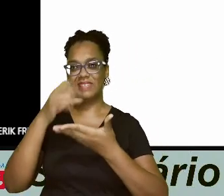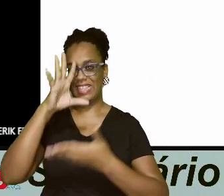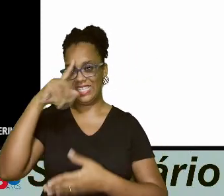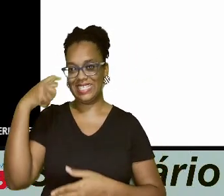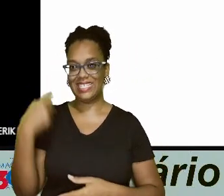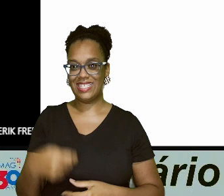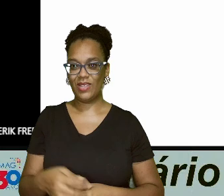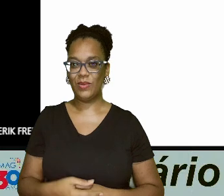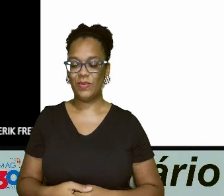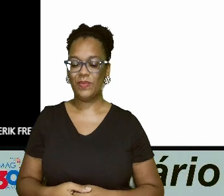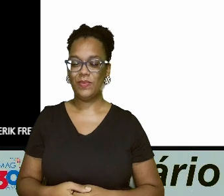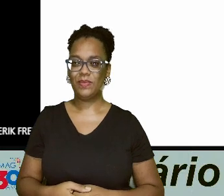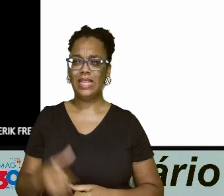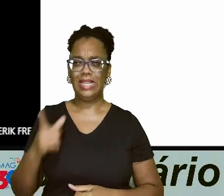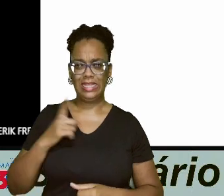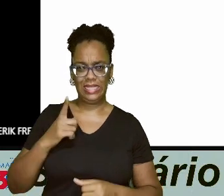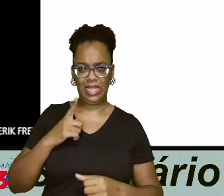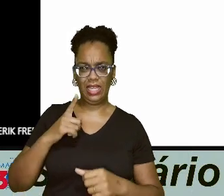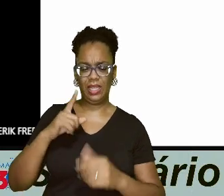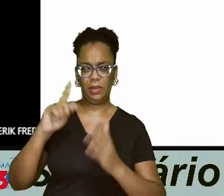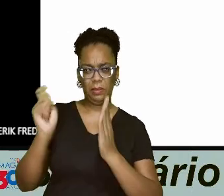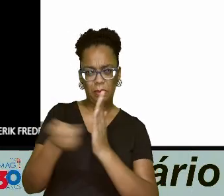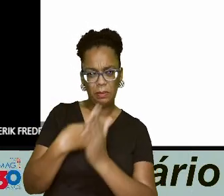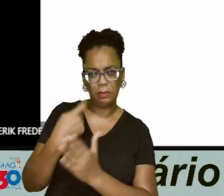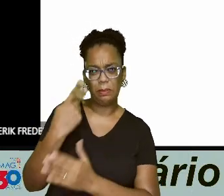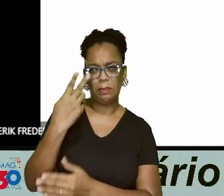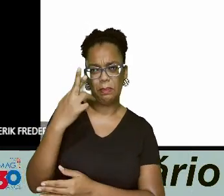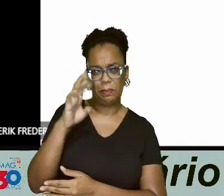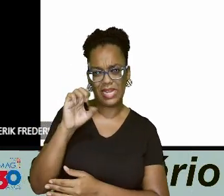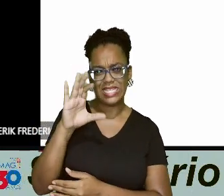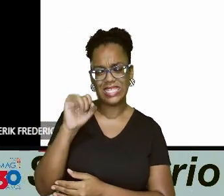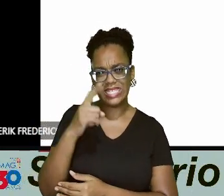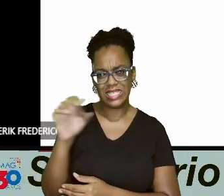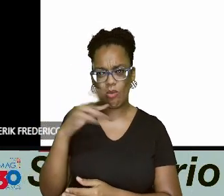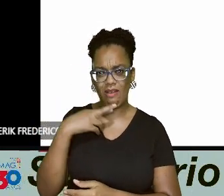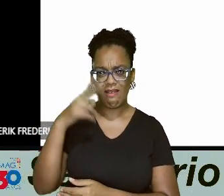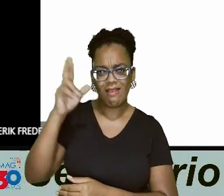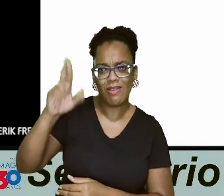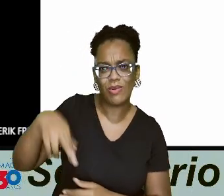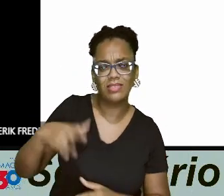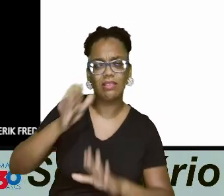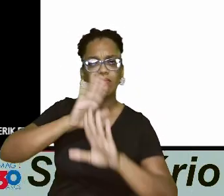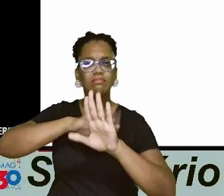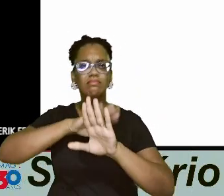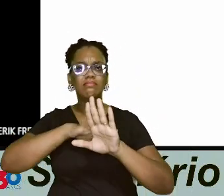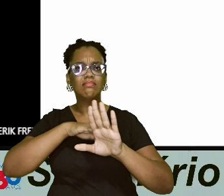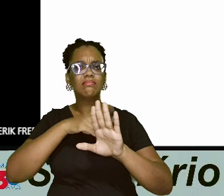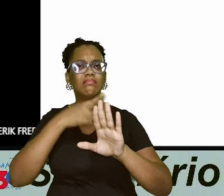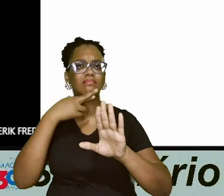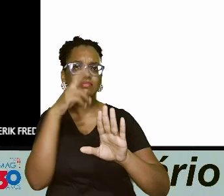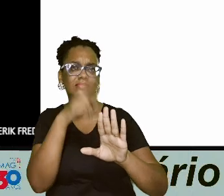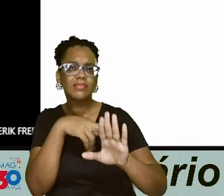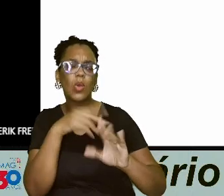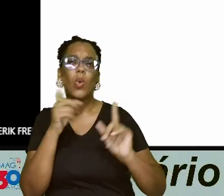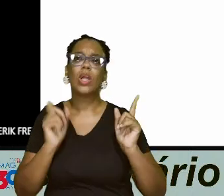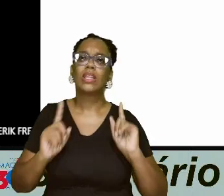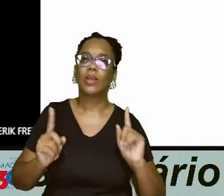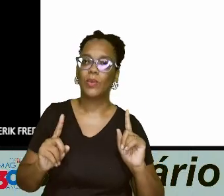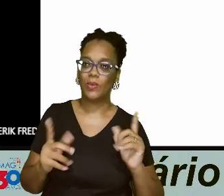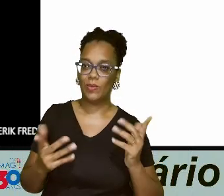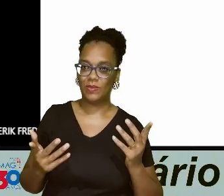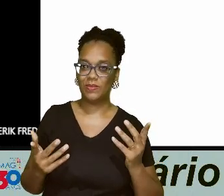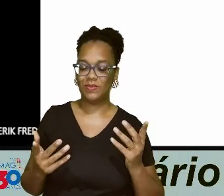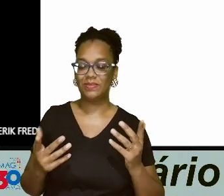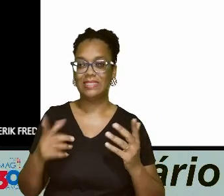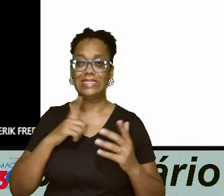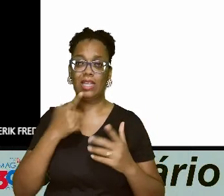Se a prescrição foi reconhecida com a aplicação do precedente qualificado ou não, né, ou demais